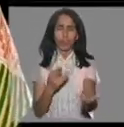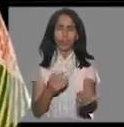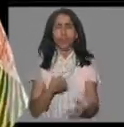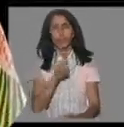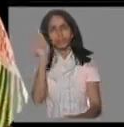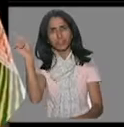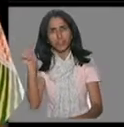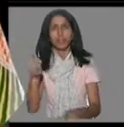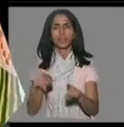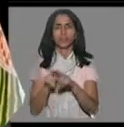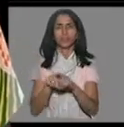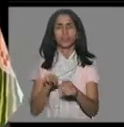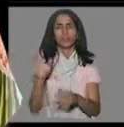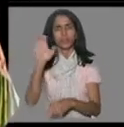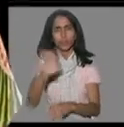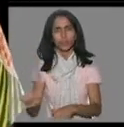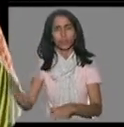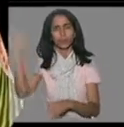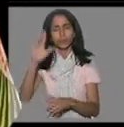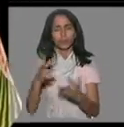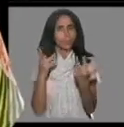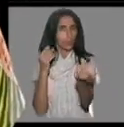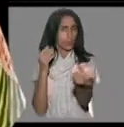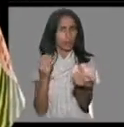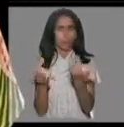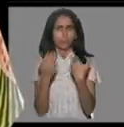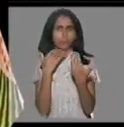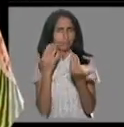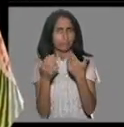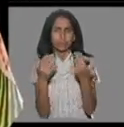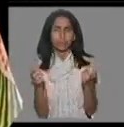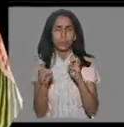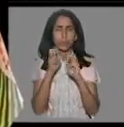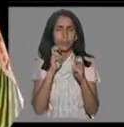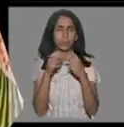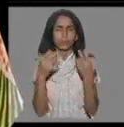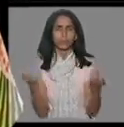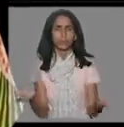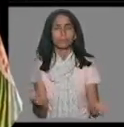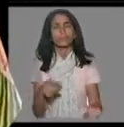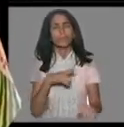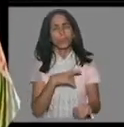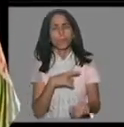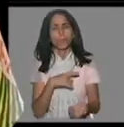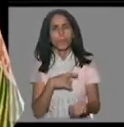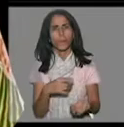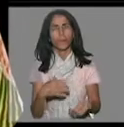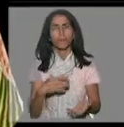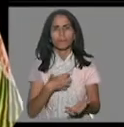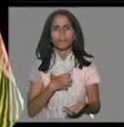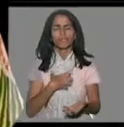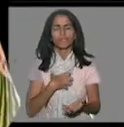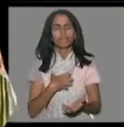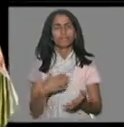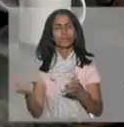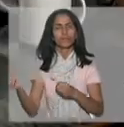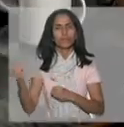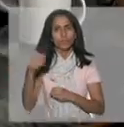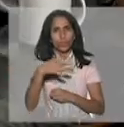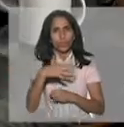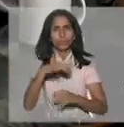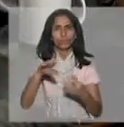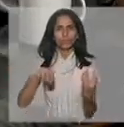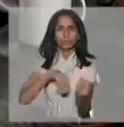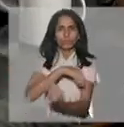outros jovens negros estão falando na Europa. Então, tem um ar contemporâneo que